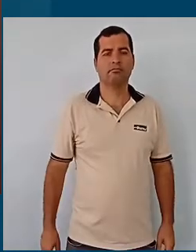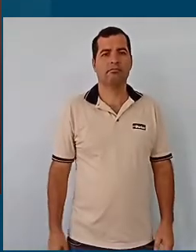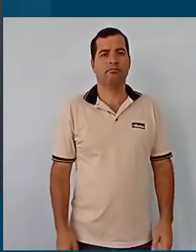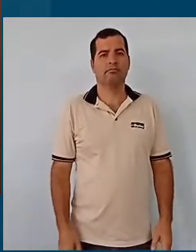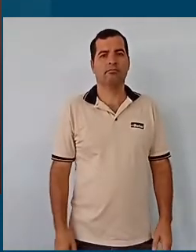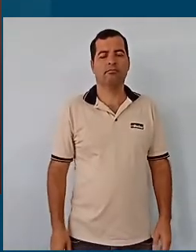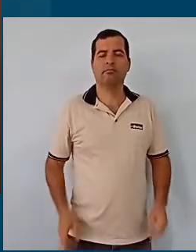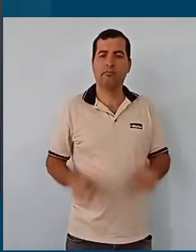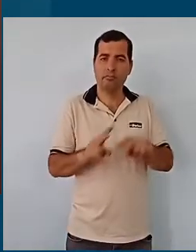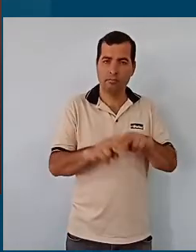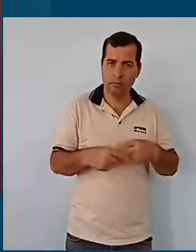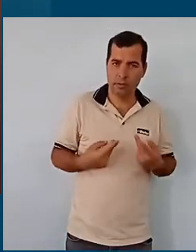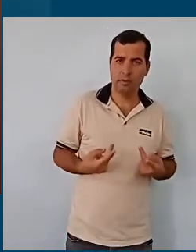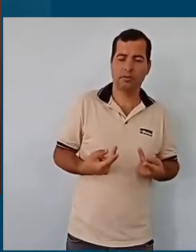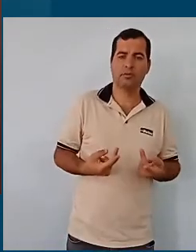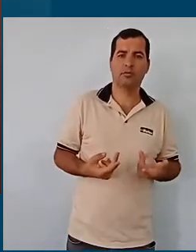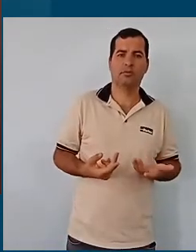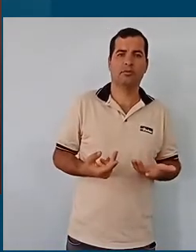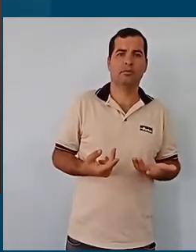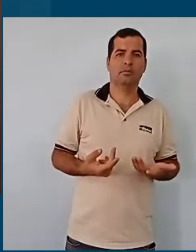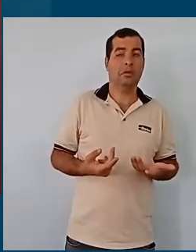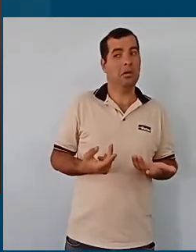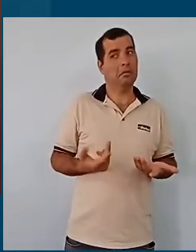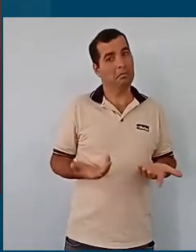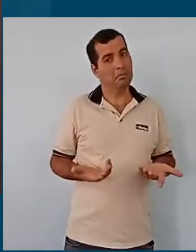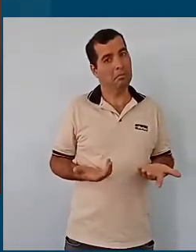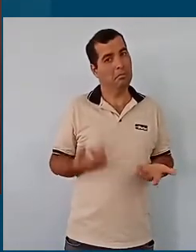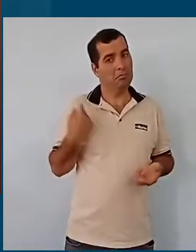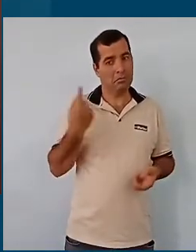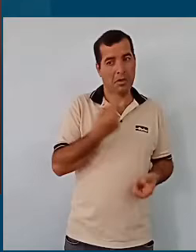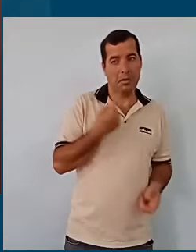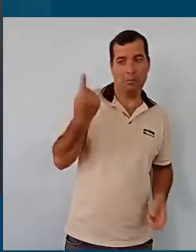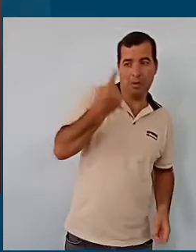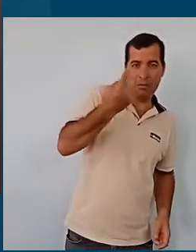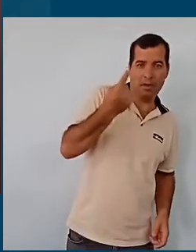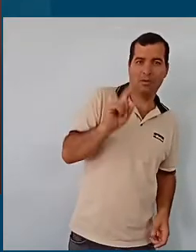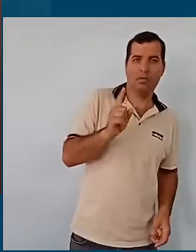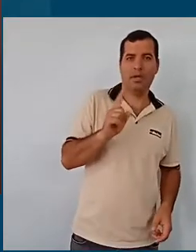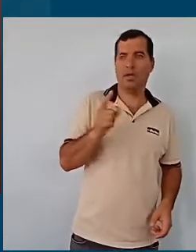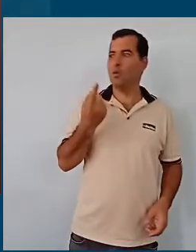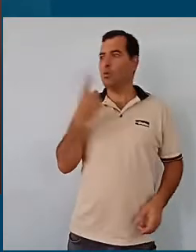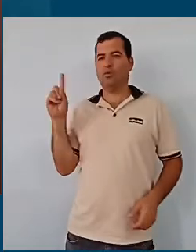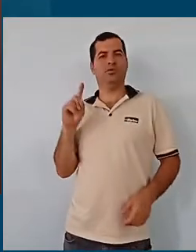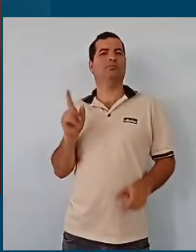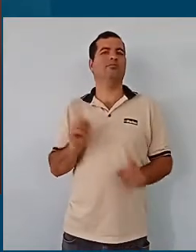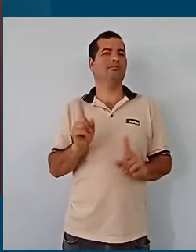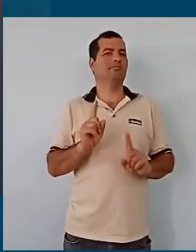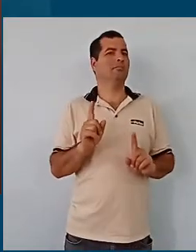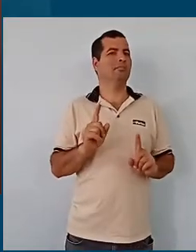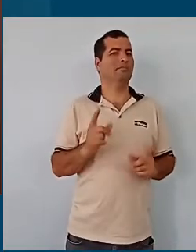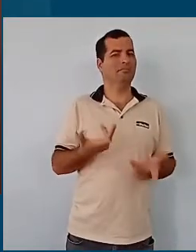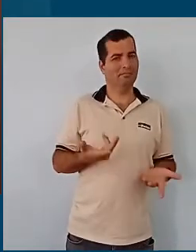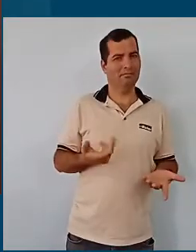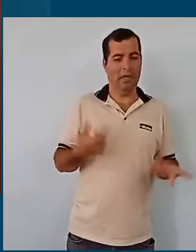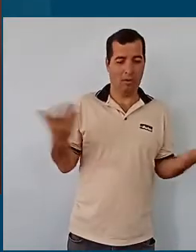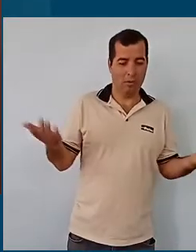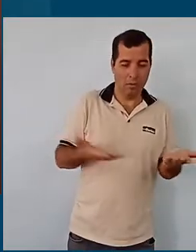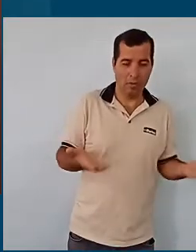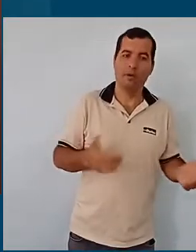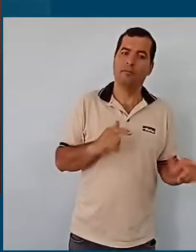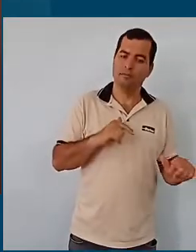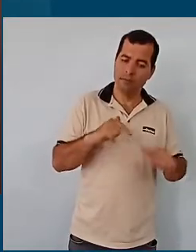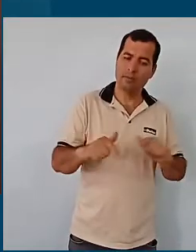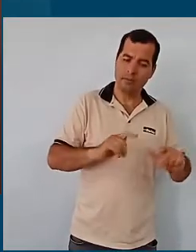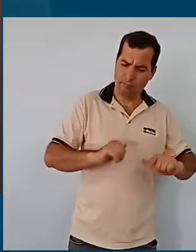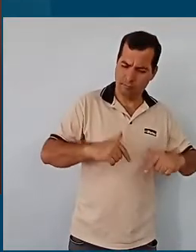Então, pode ser que não sejamos os primeiros, mas também não precisamos ser os últimos, né? Estamos nesse movimento e